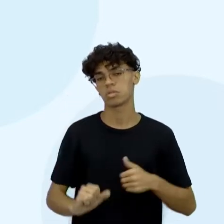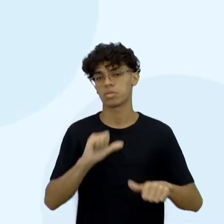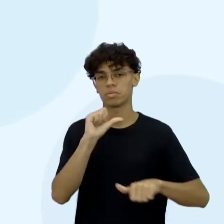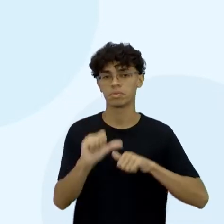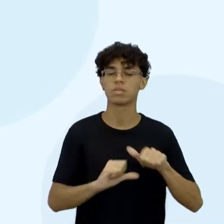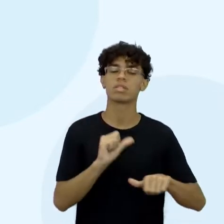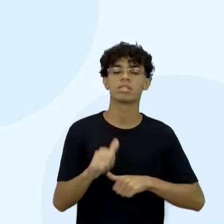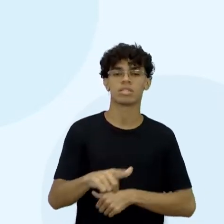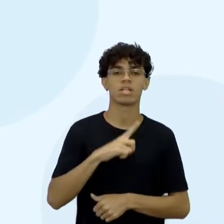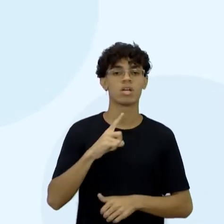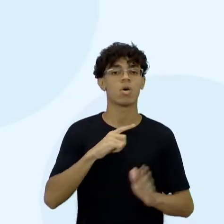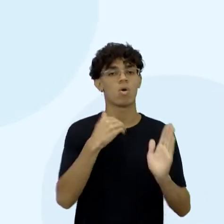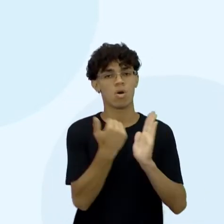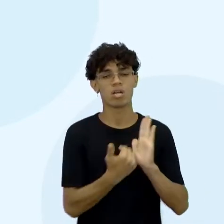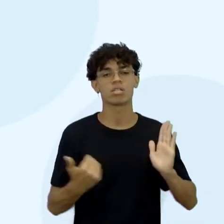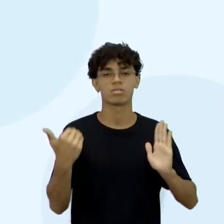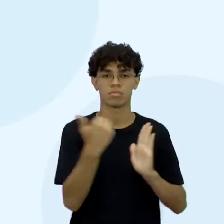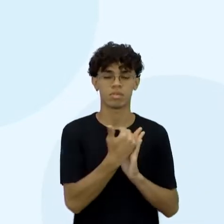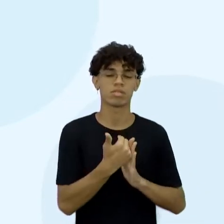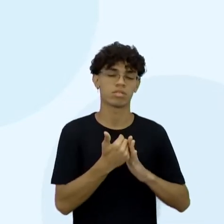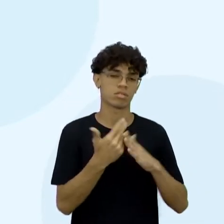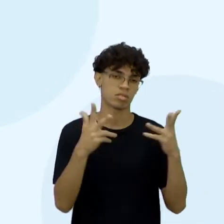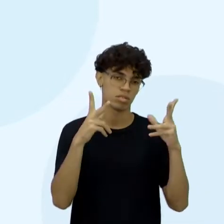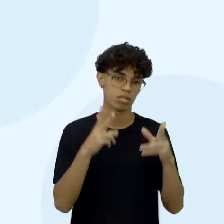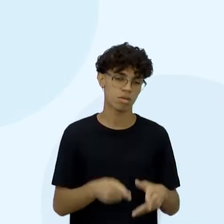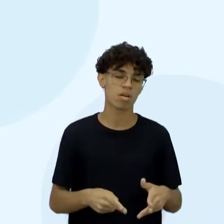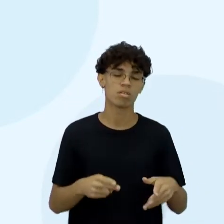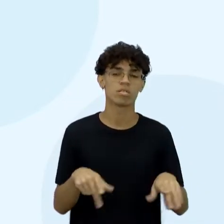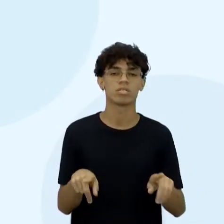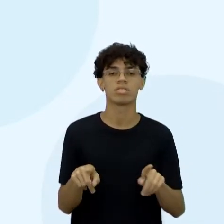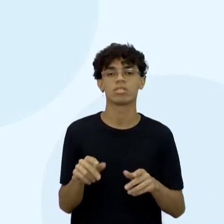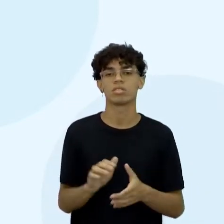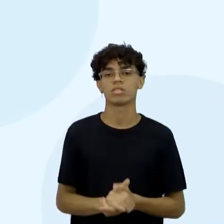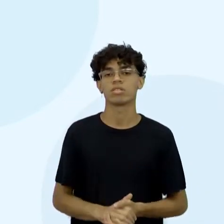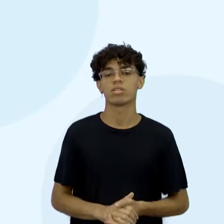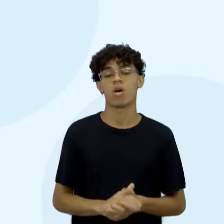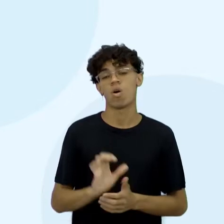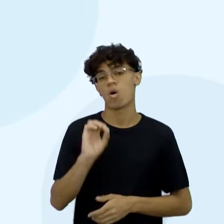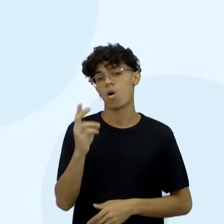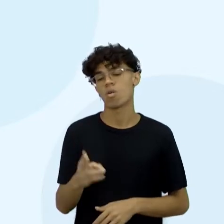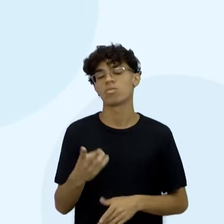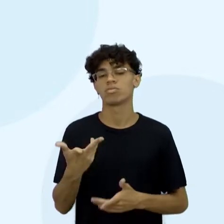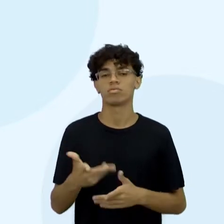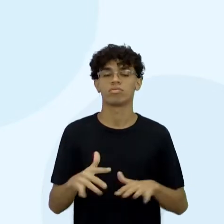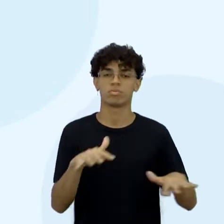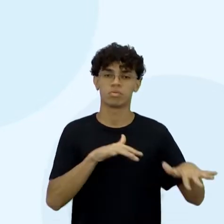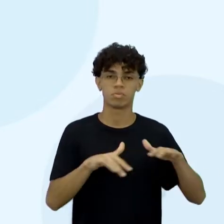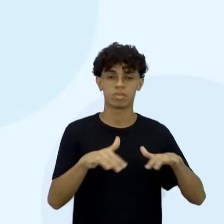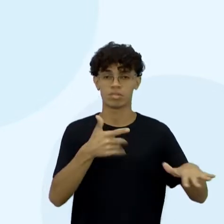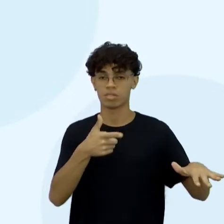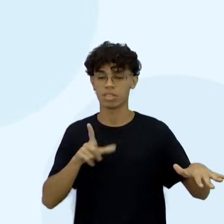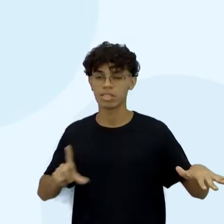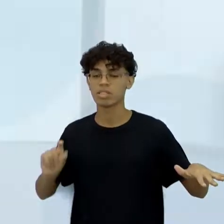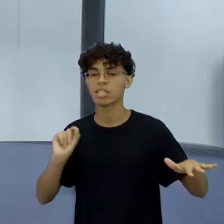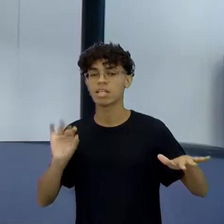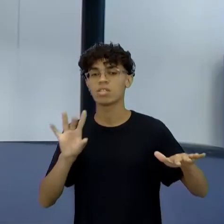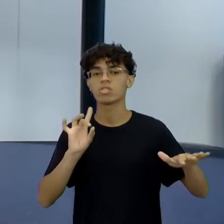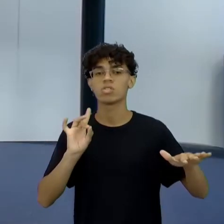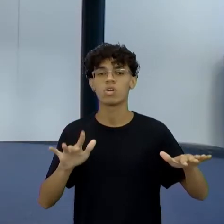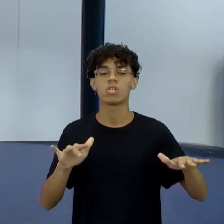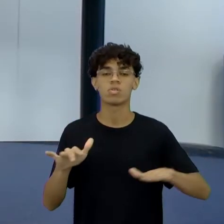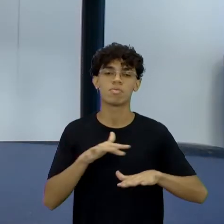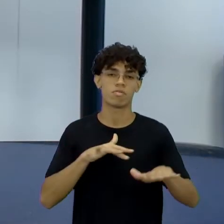sofre o mesmo aumento. E por isso, uniformemente variado. No movimento anterior, a gente falava só